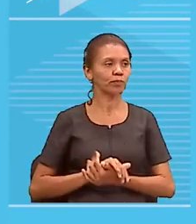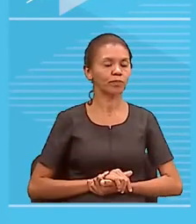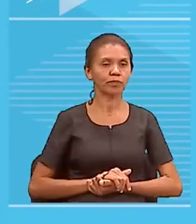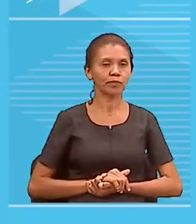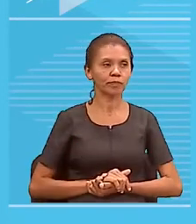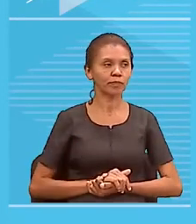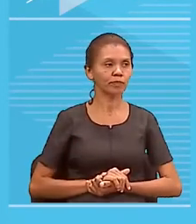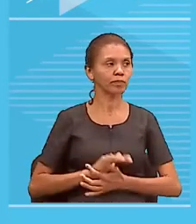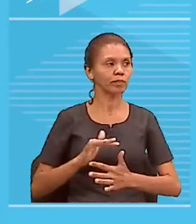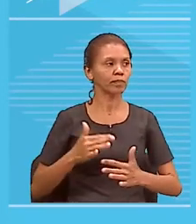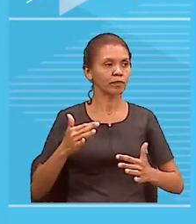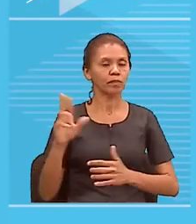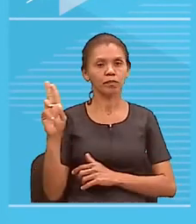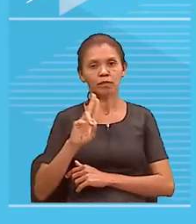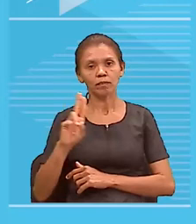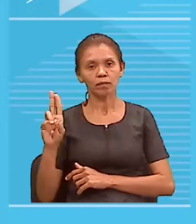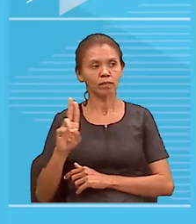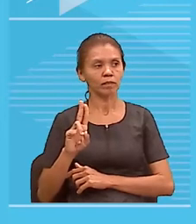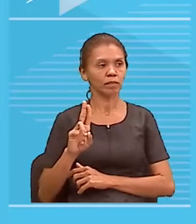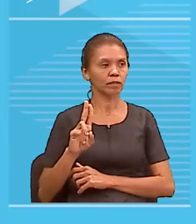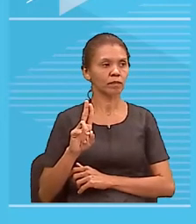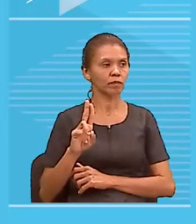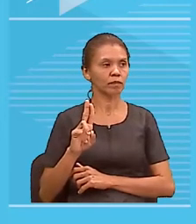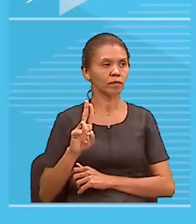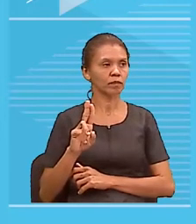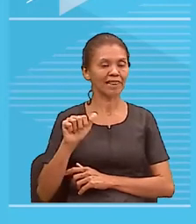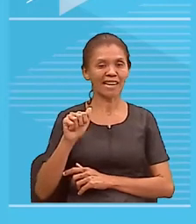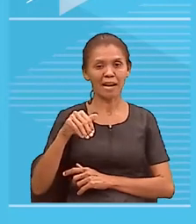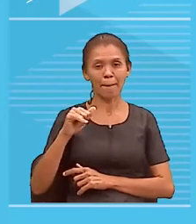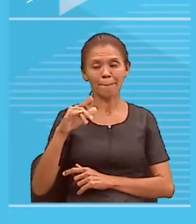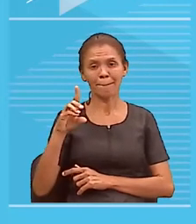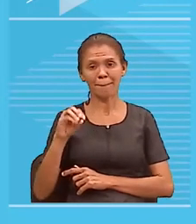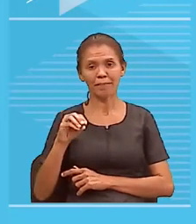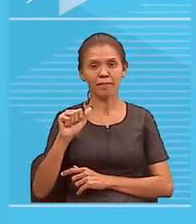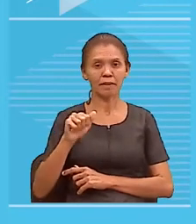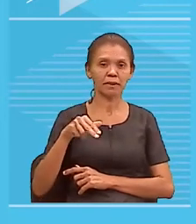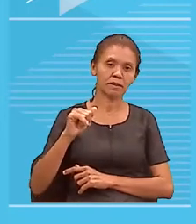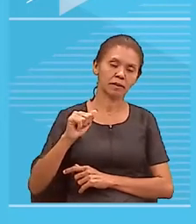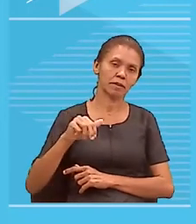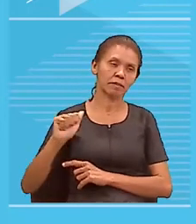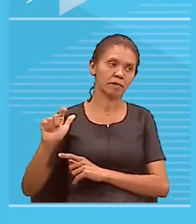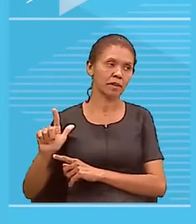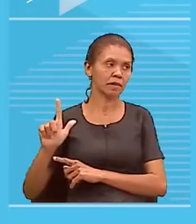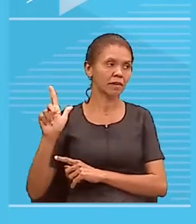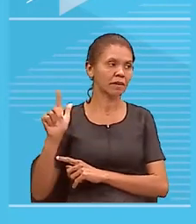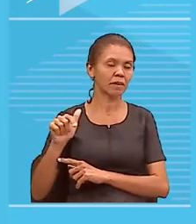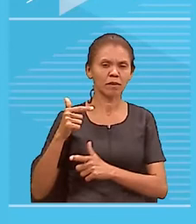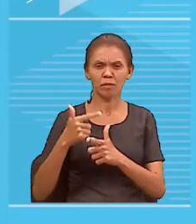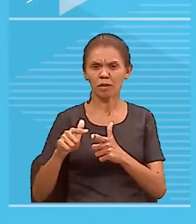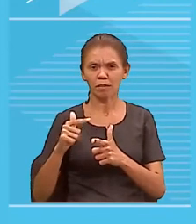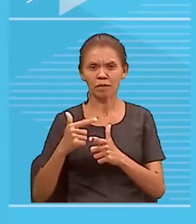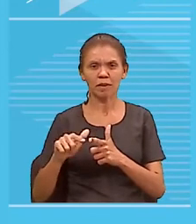daí ele também é chamado de amigo animal tá aí é esse negócio de dá câimbra